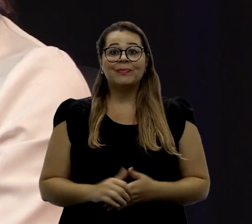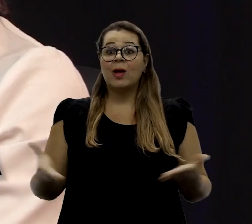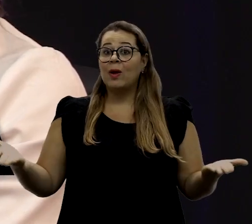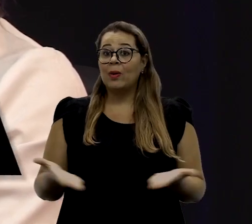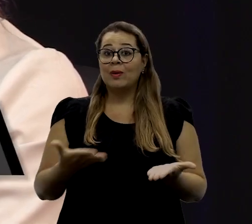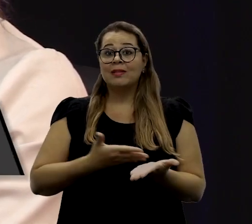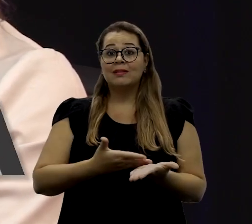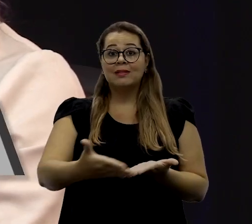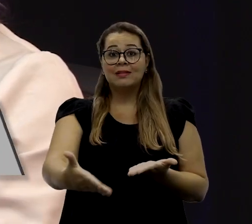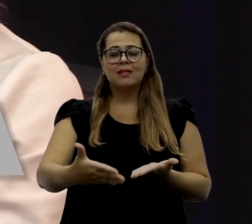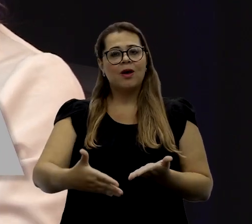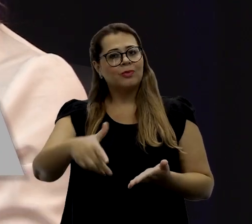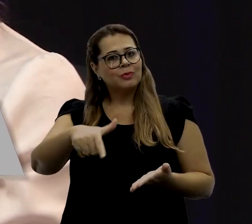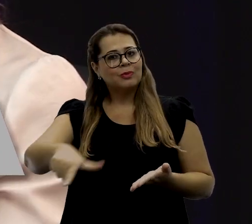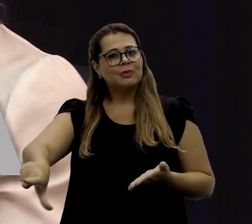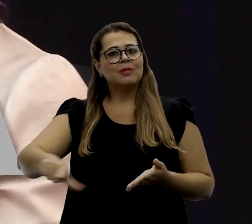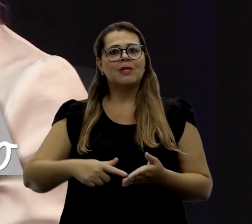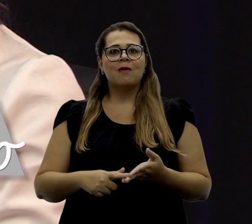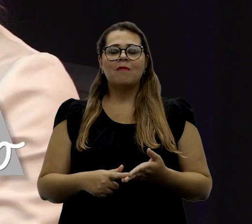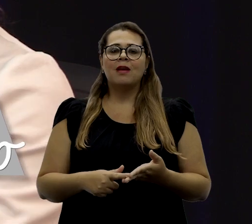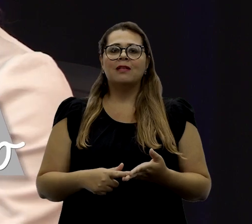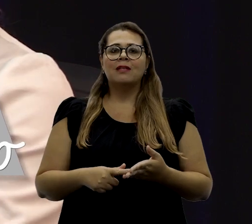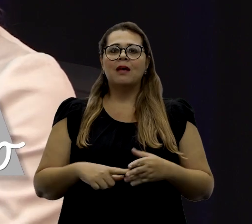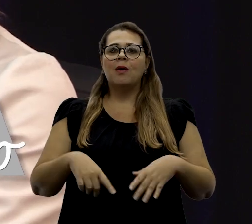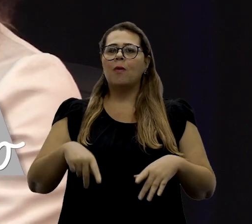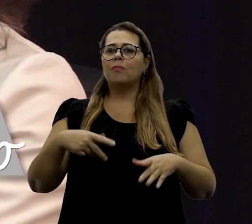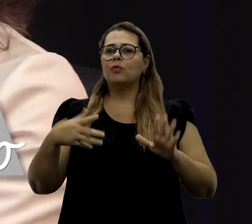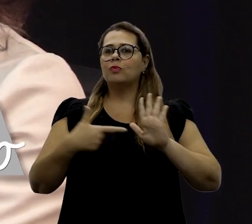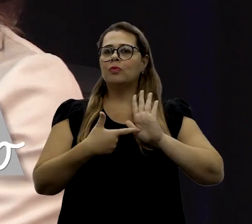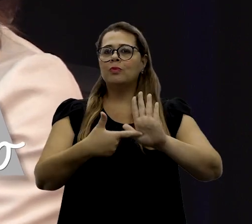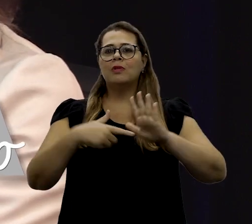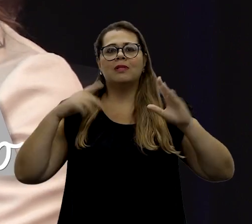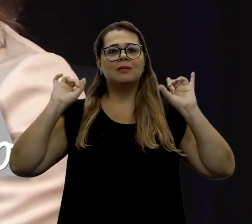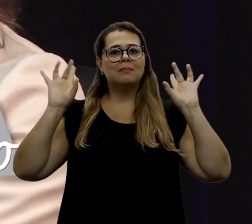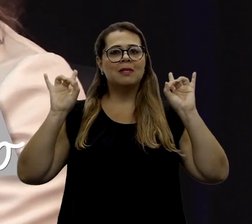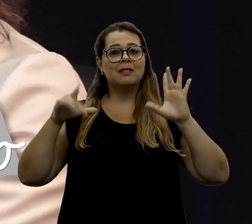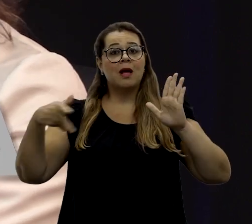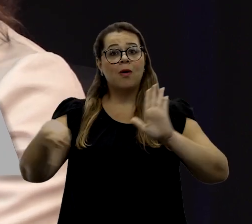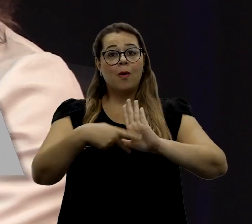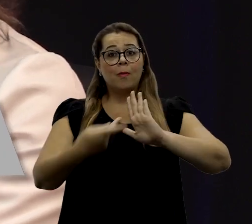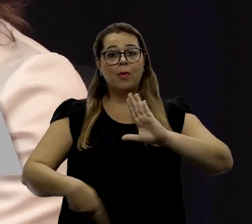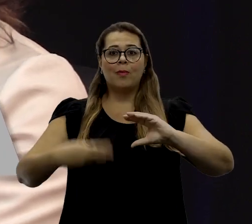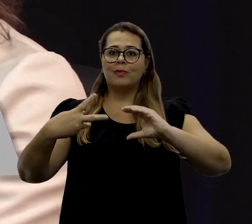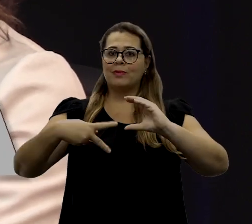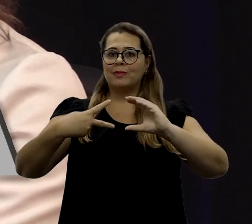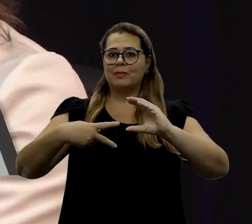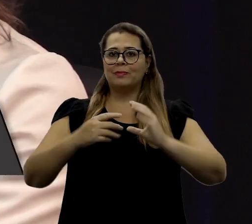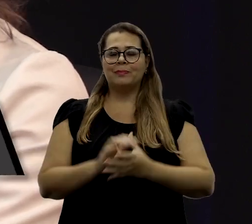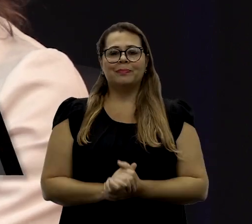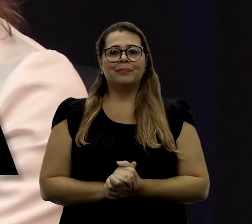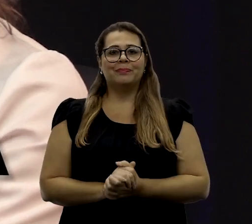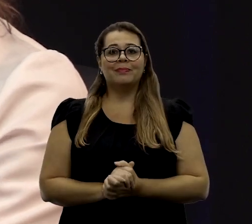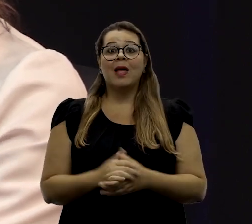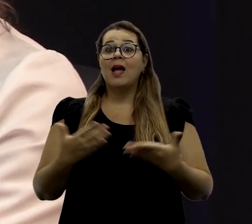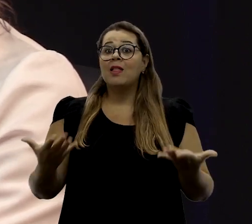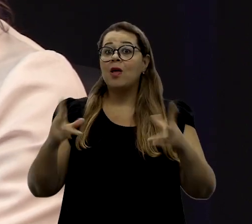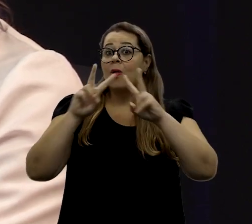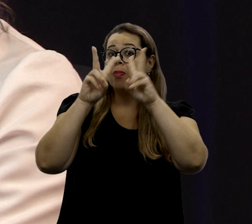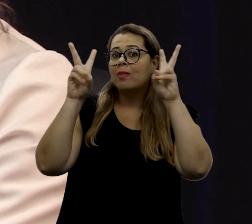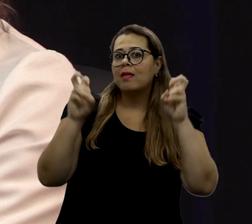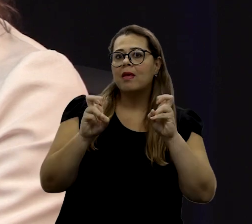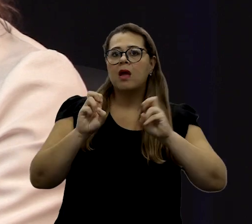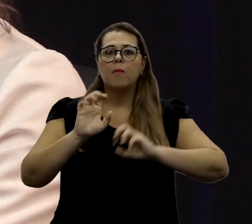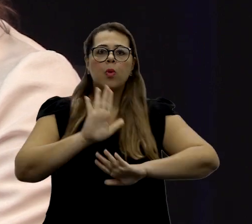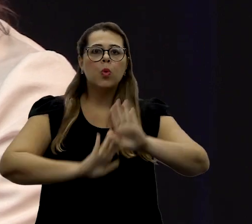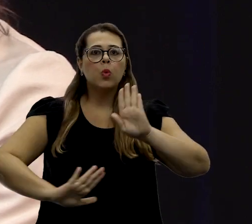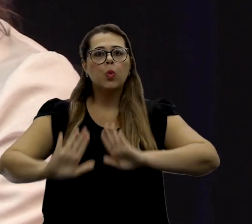Olá, estamos iniciando mais um programa especial produzido pela Câmara Municipal de Campo Grande, onde iremos falar